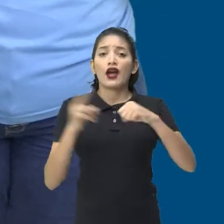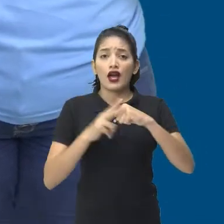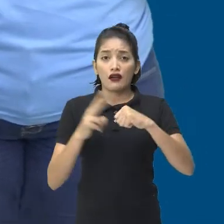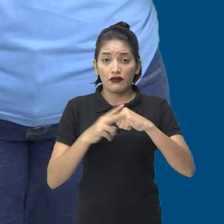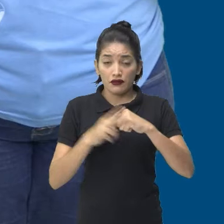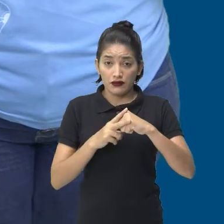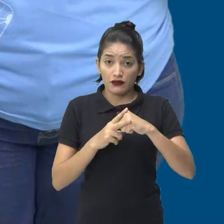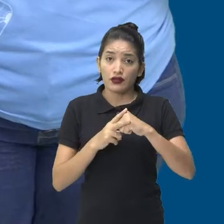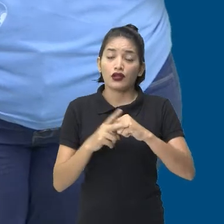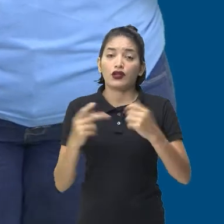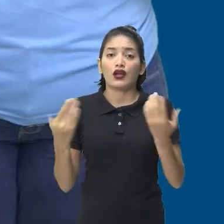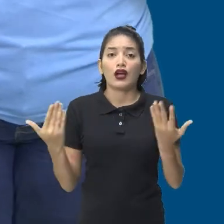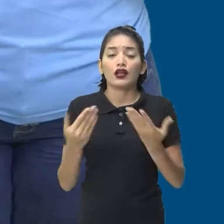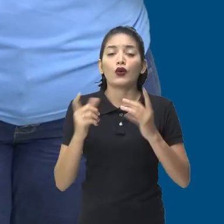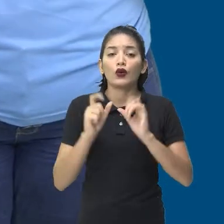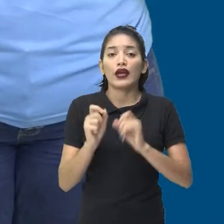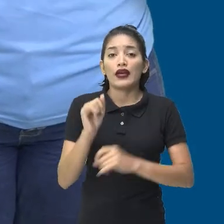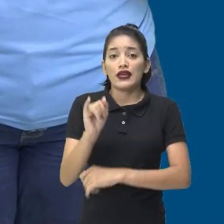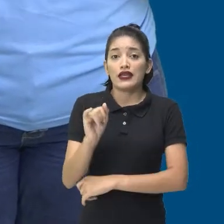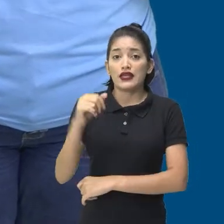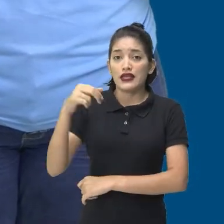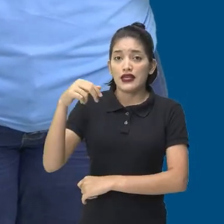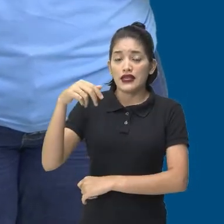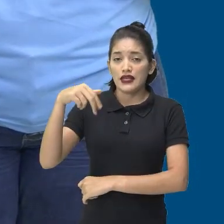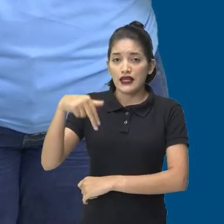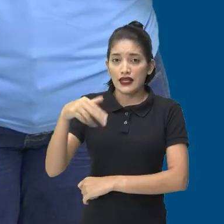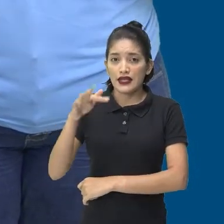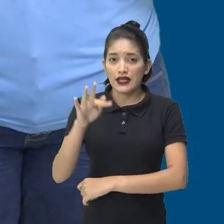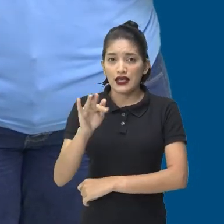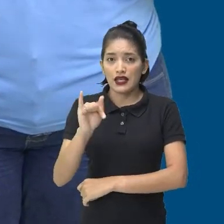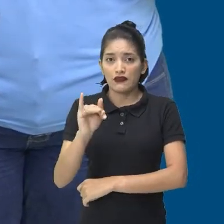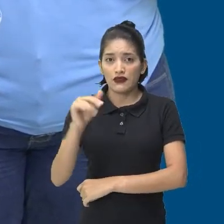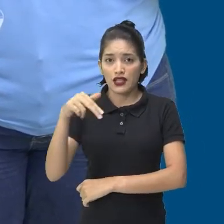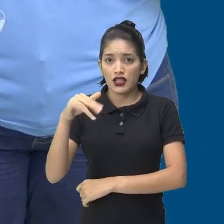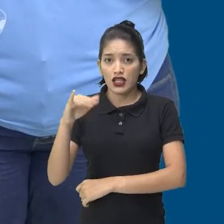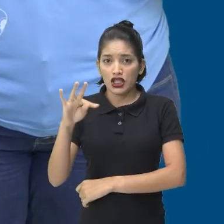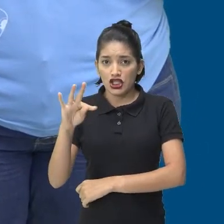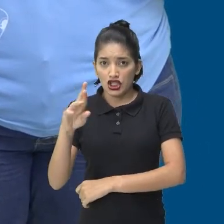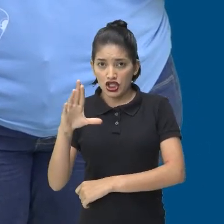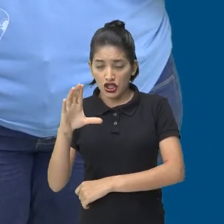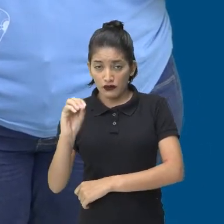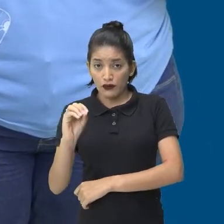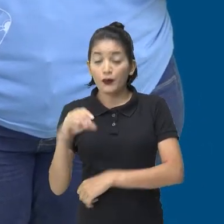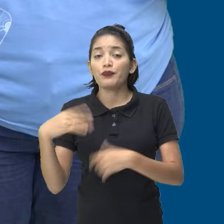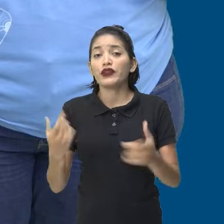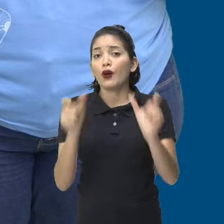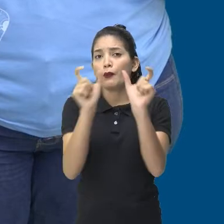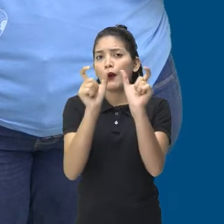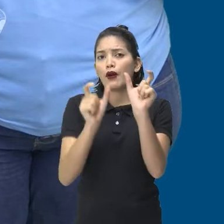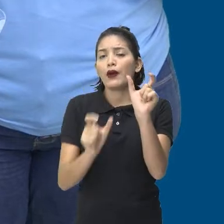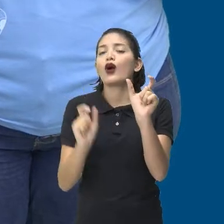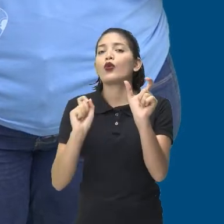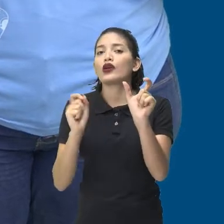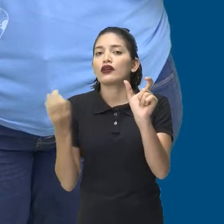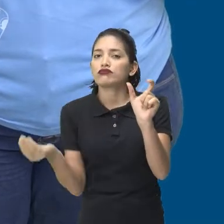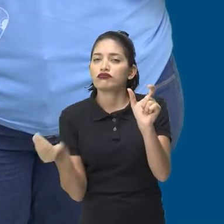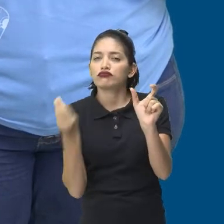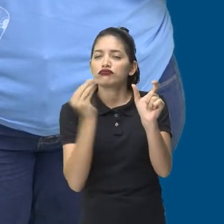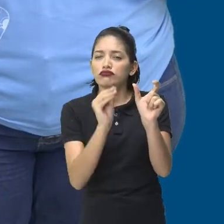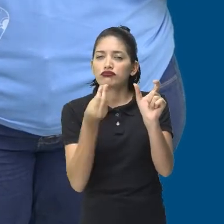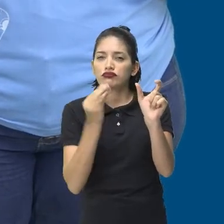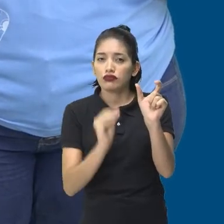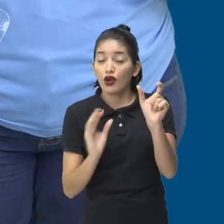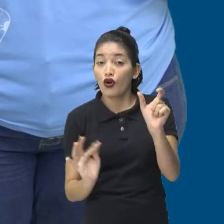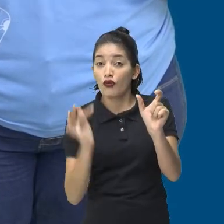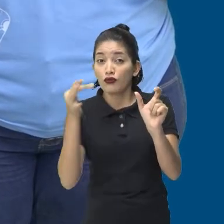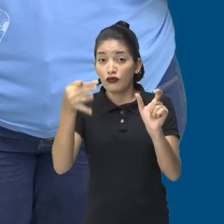forma no infinitivo, lembre-se disso. E para conjugar, basta acrescentar as desinências